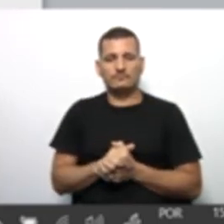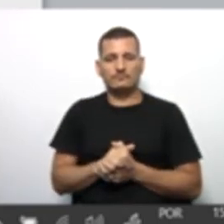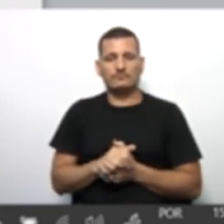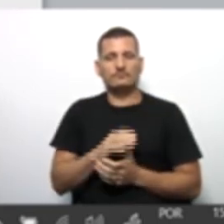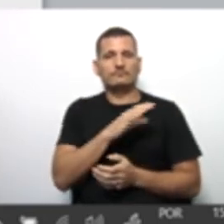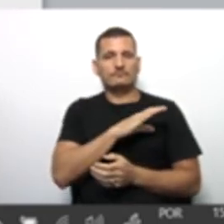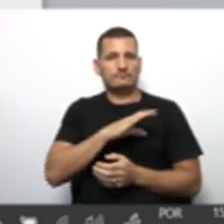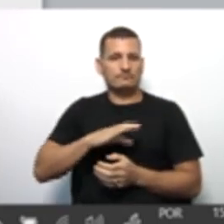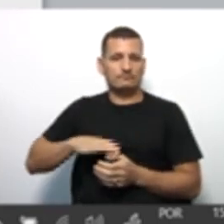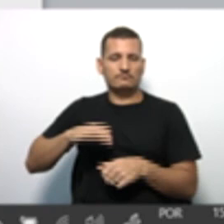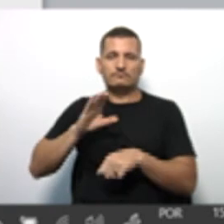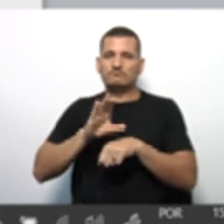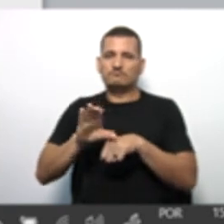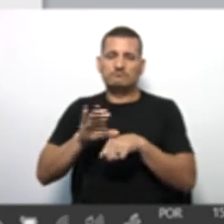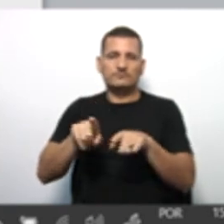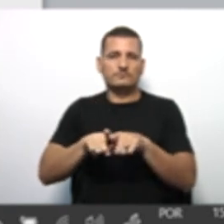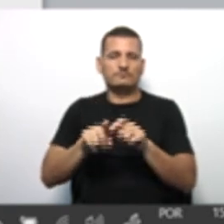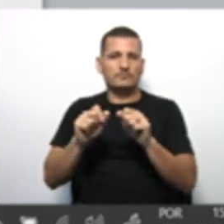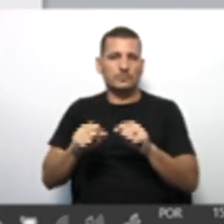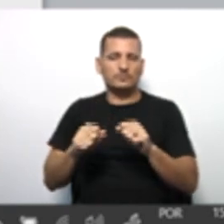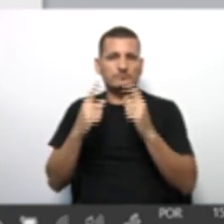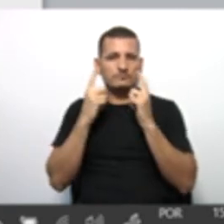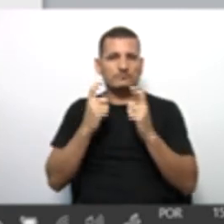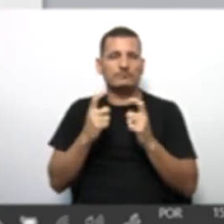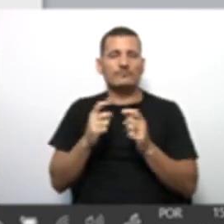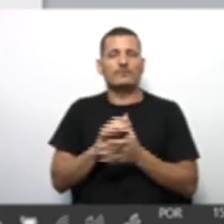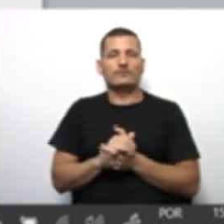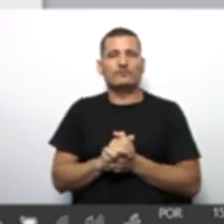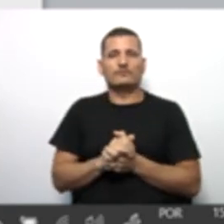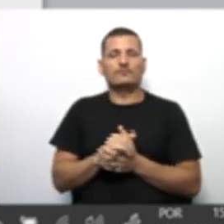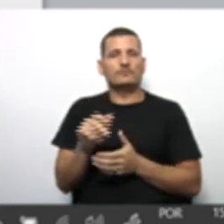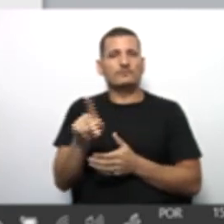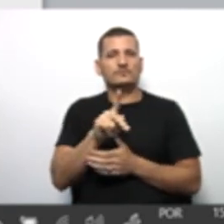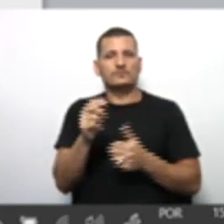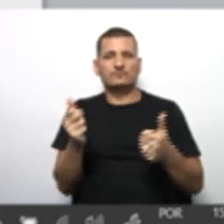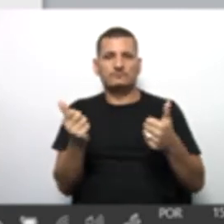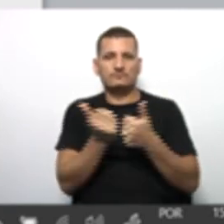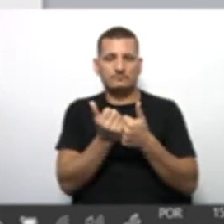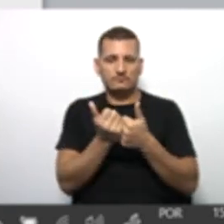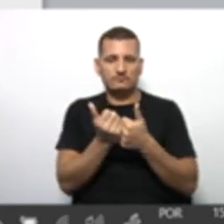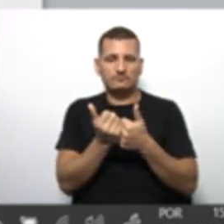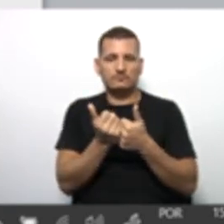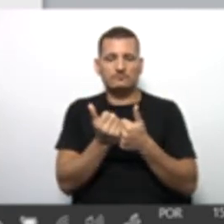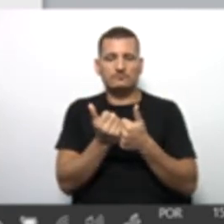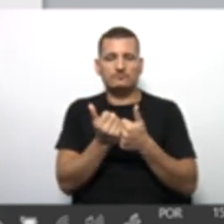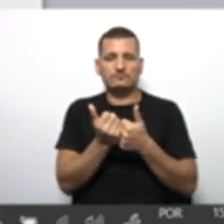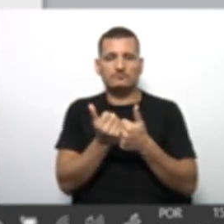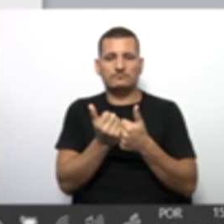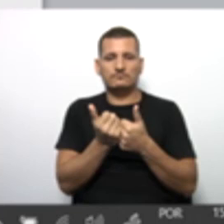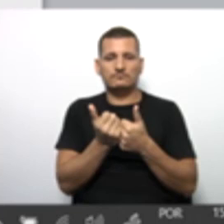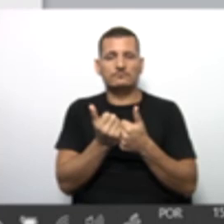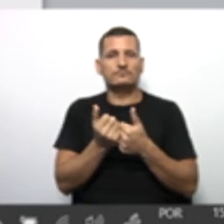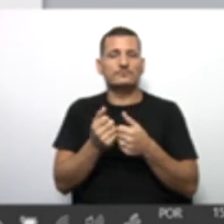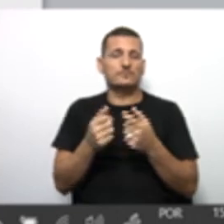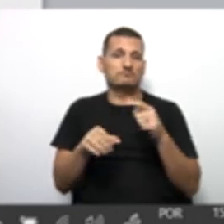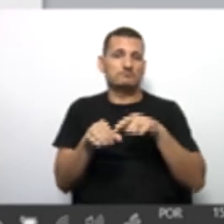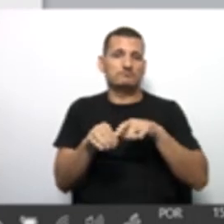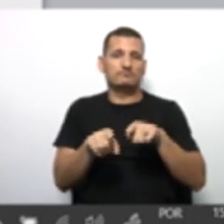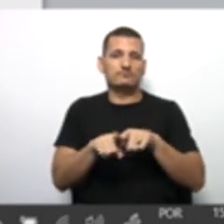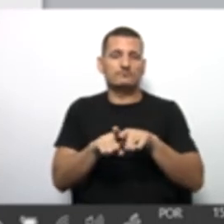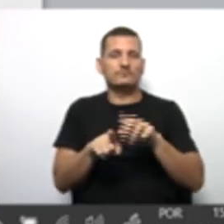vou precisar também de comida, de mesas, preciso organizar ingressos, enfim, tudo que